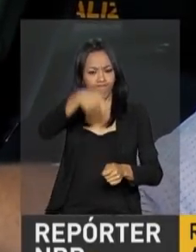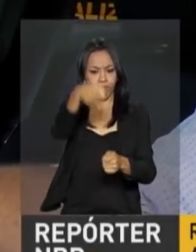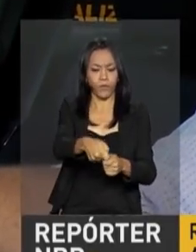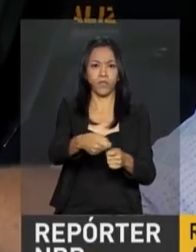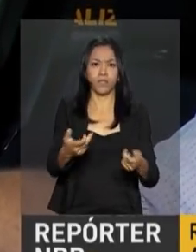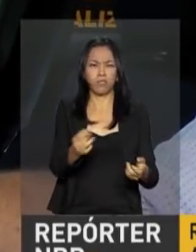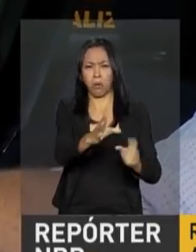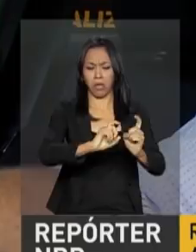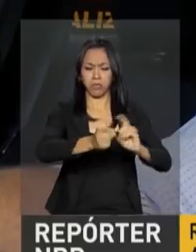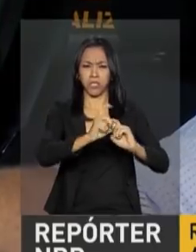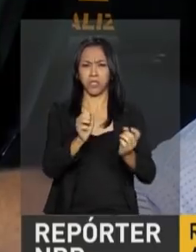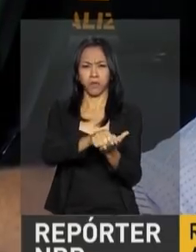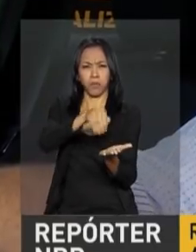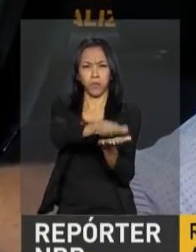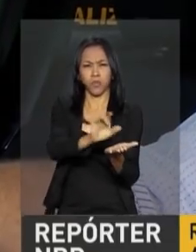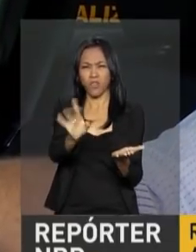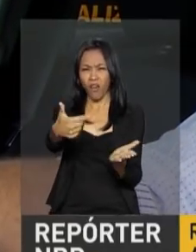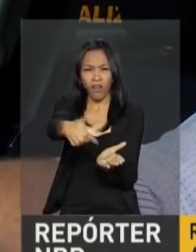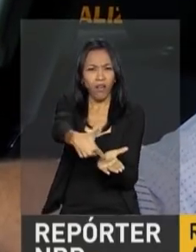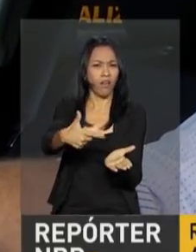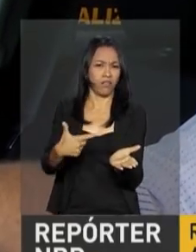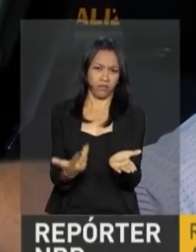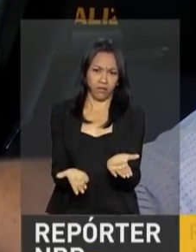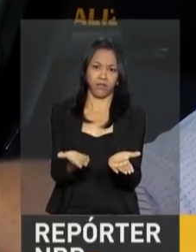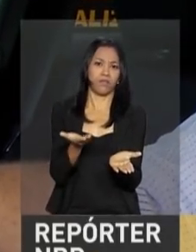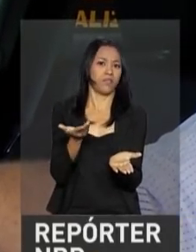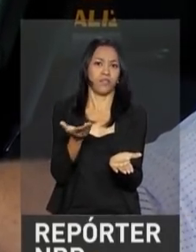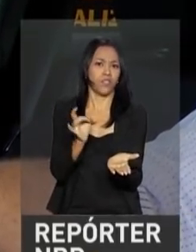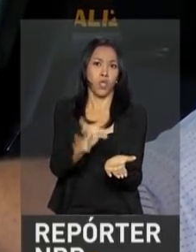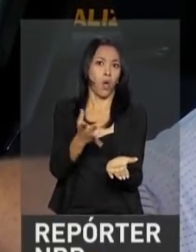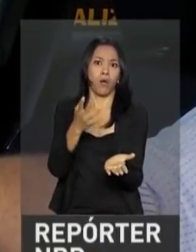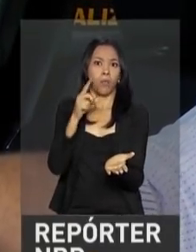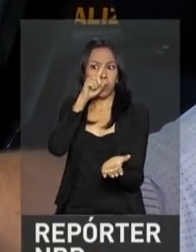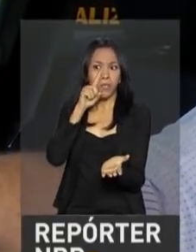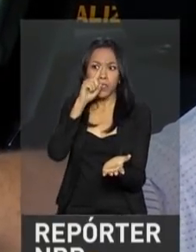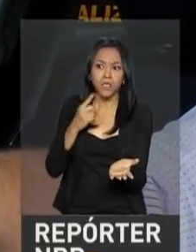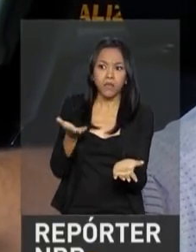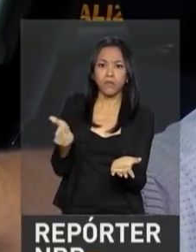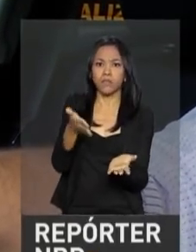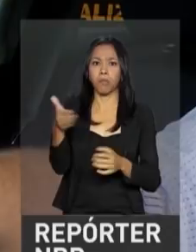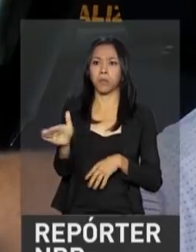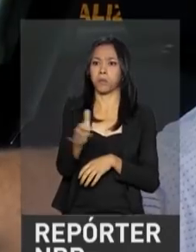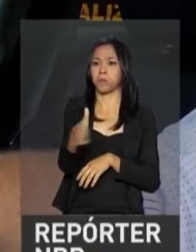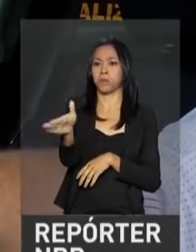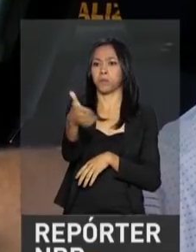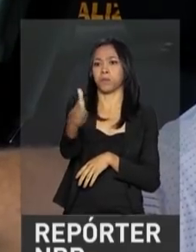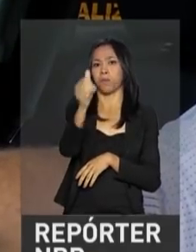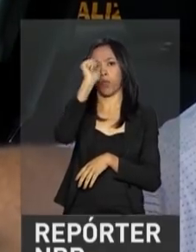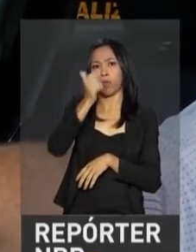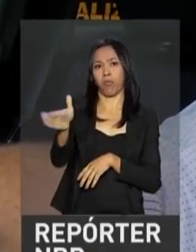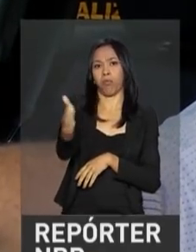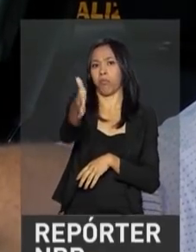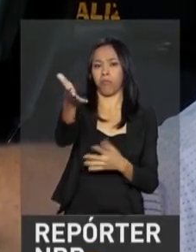punições administrativas muito gravosos ou criminais inclusive pelo só fato pelo perigo abstrato de ingerir bebida alcoólica e não